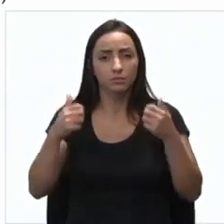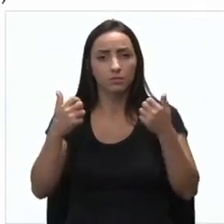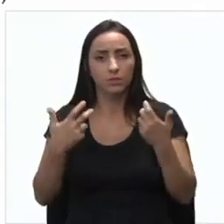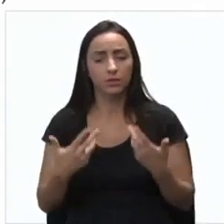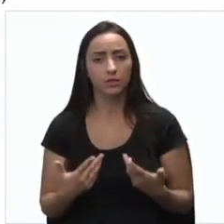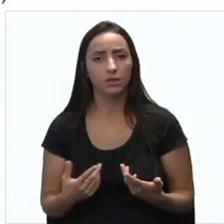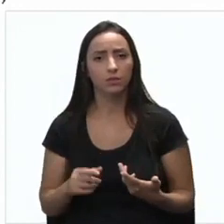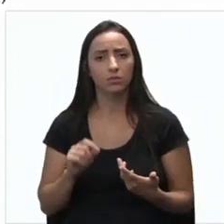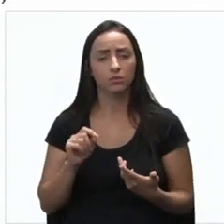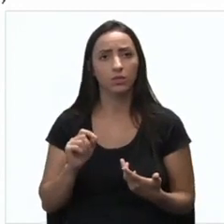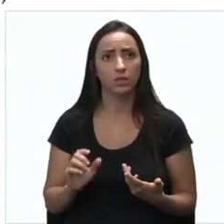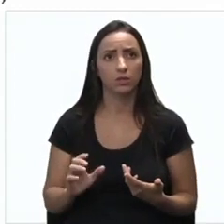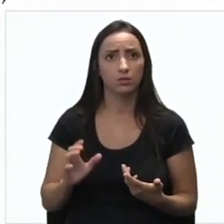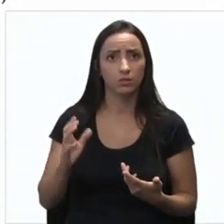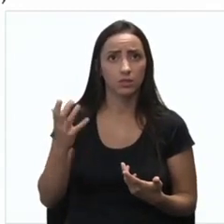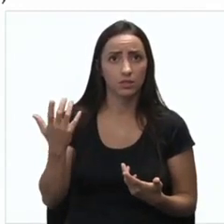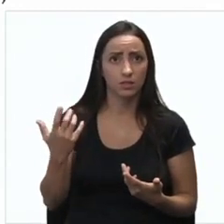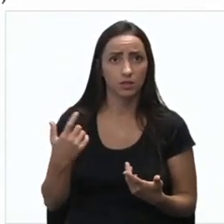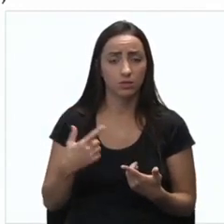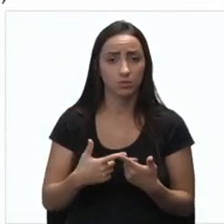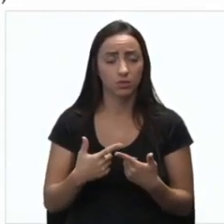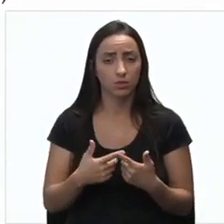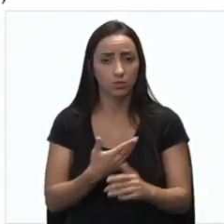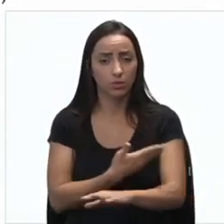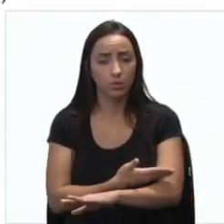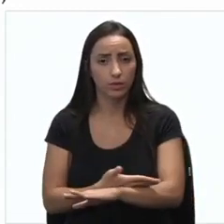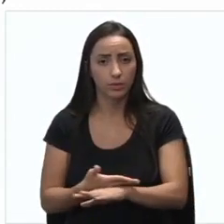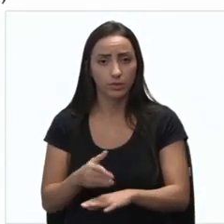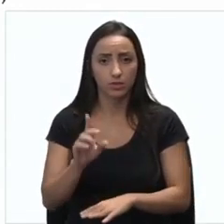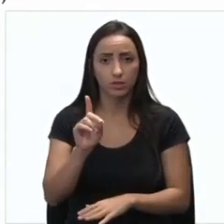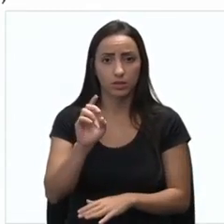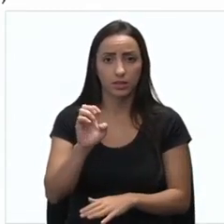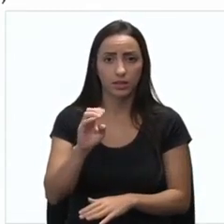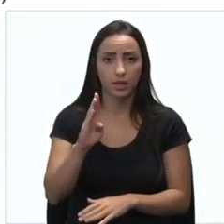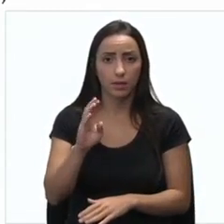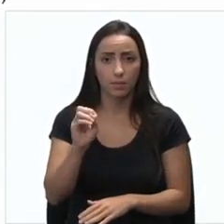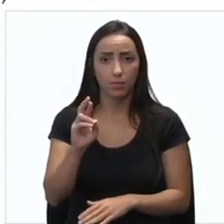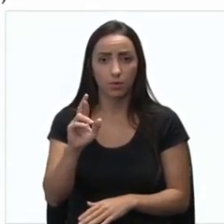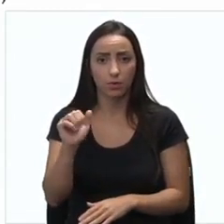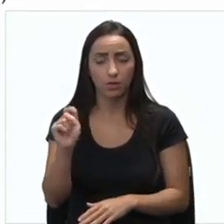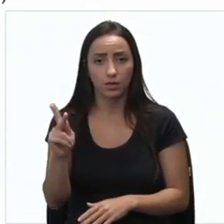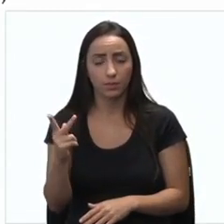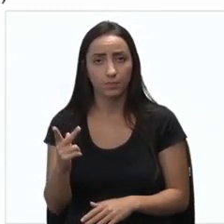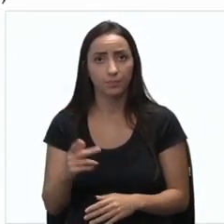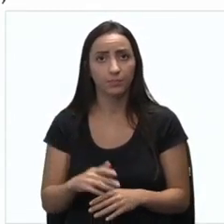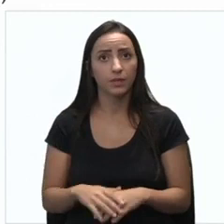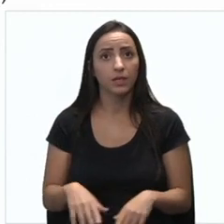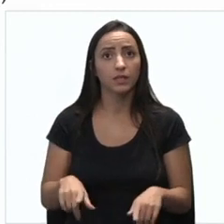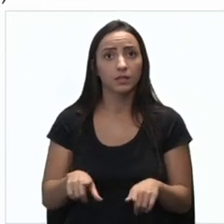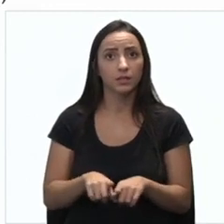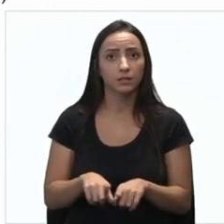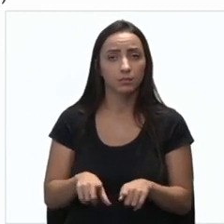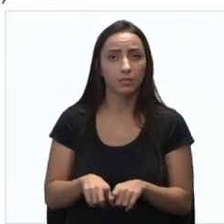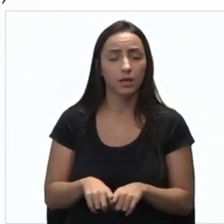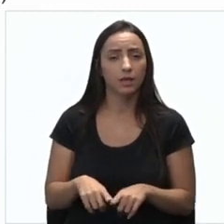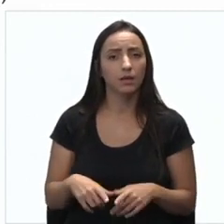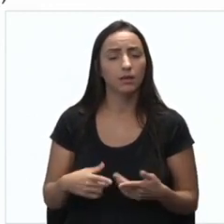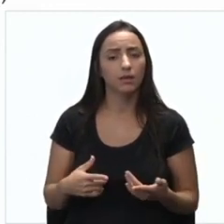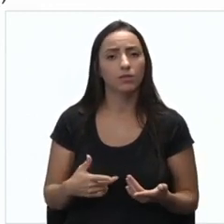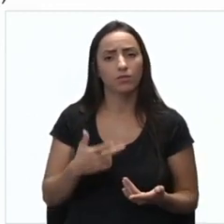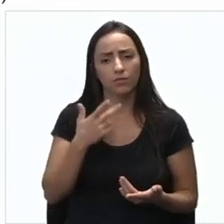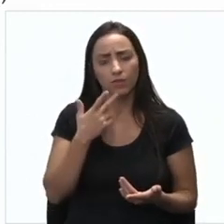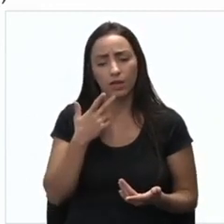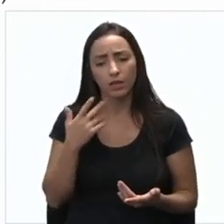sofreria em função do comportamento de Débora, né? E reforçar a importância de todos